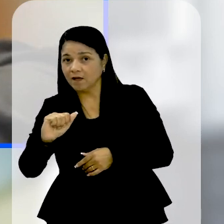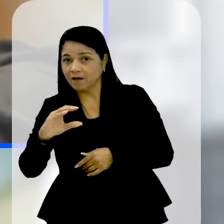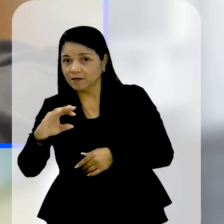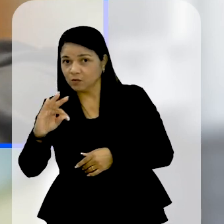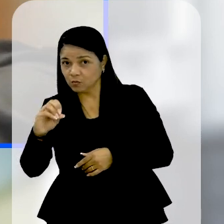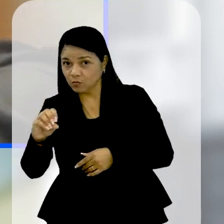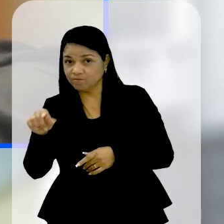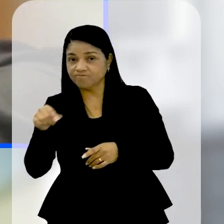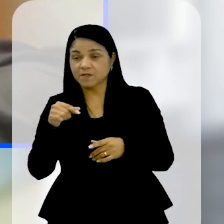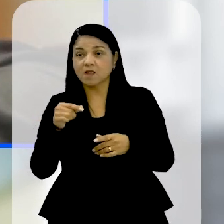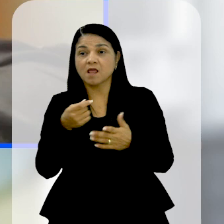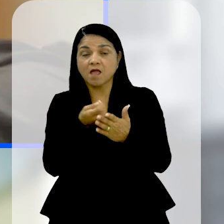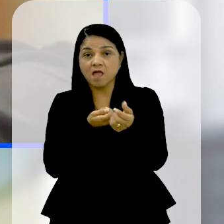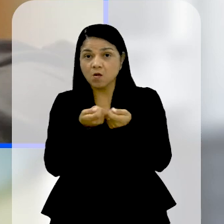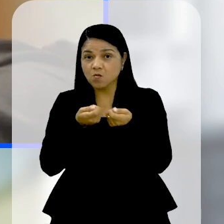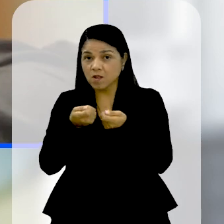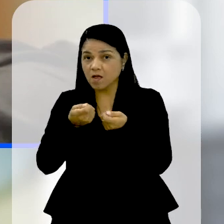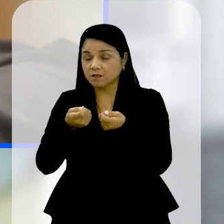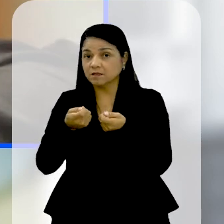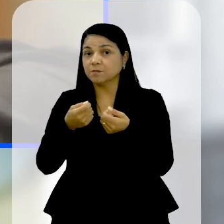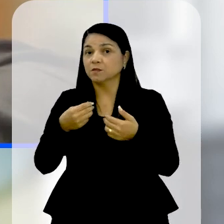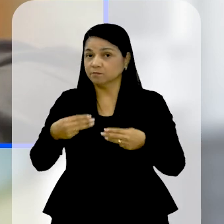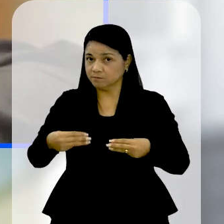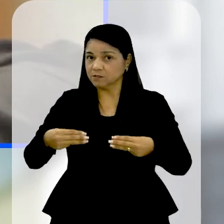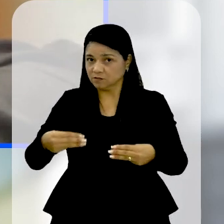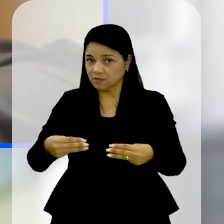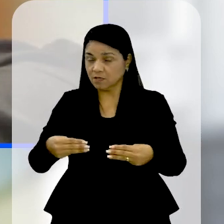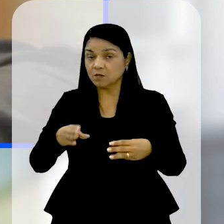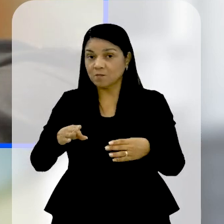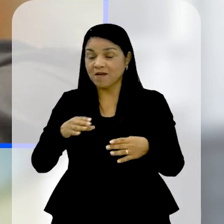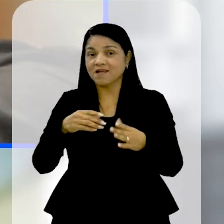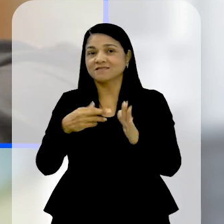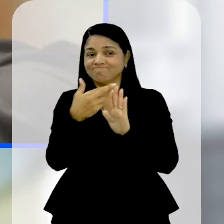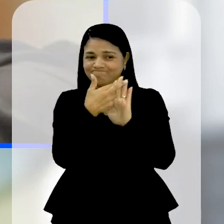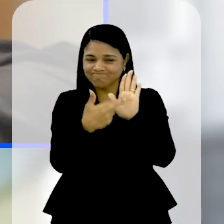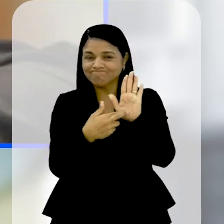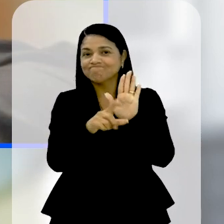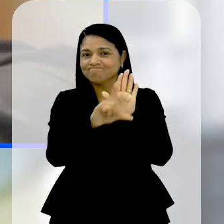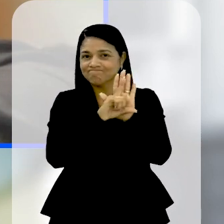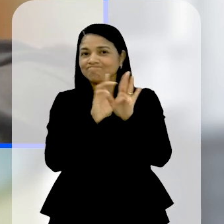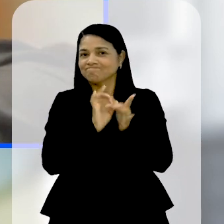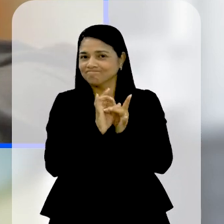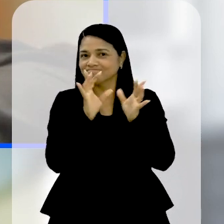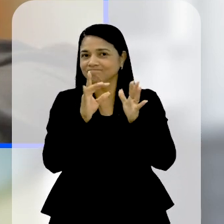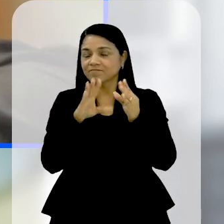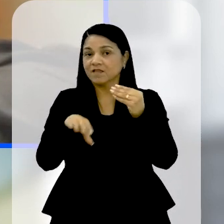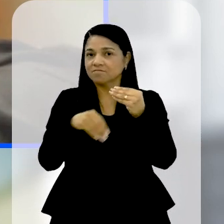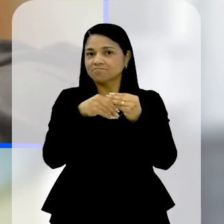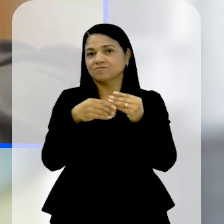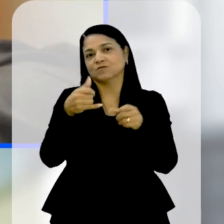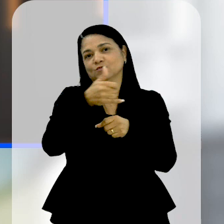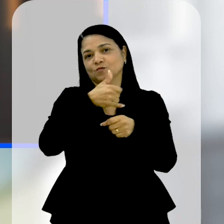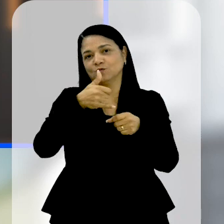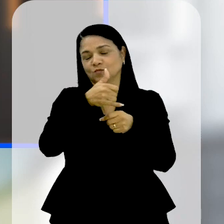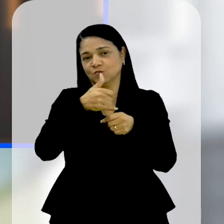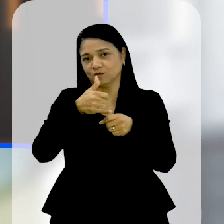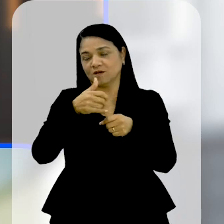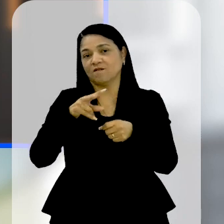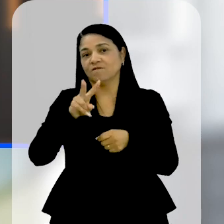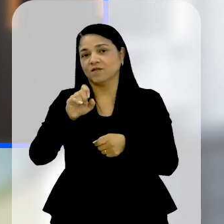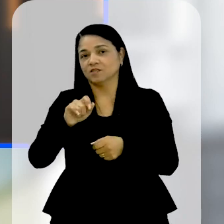aquele instituto que eu já falei anteriormente, aquele ministério, mas a legislação permite adição de açúcar, adição de